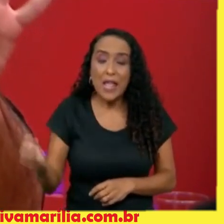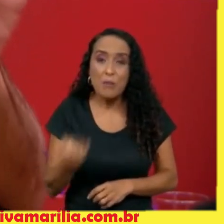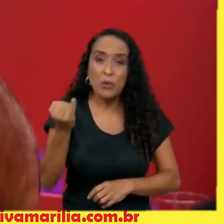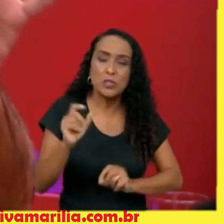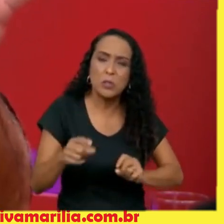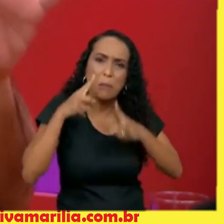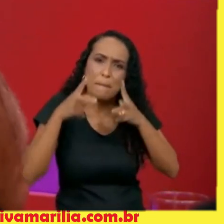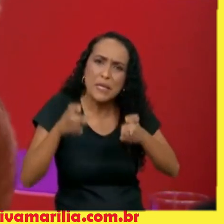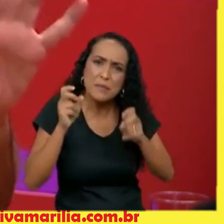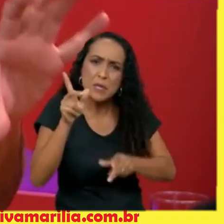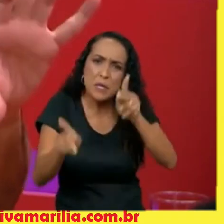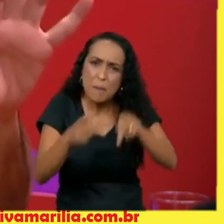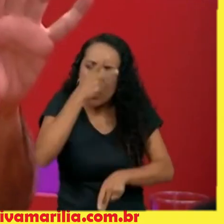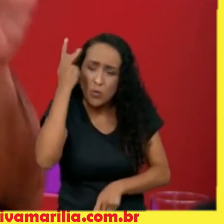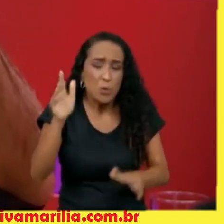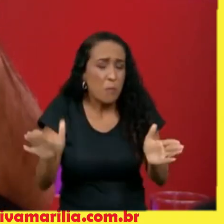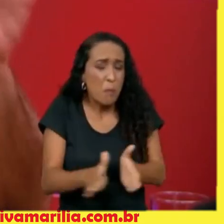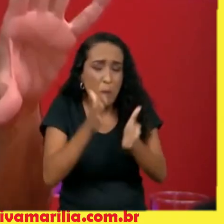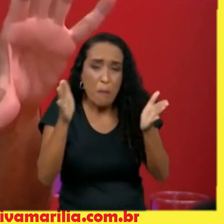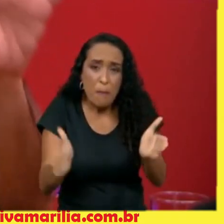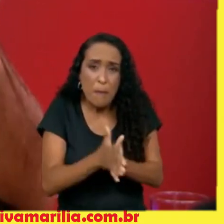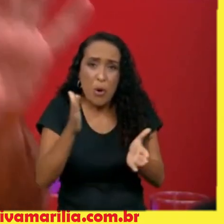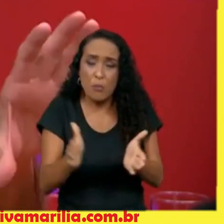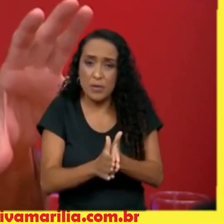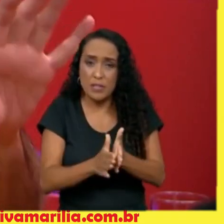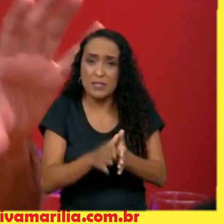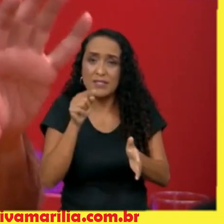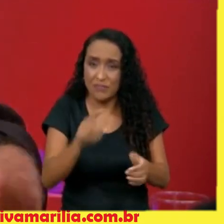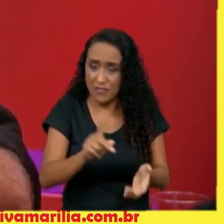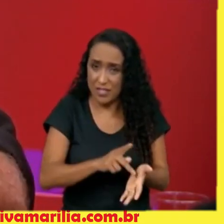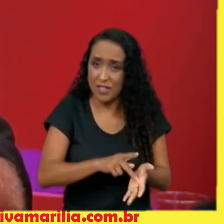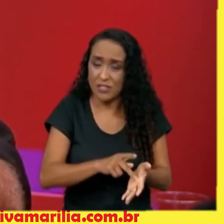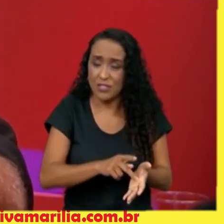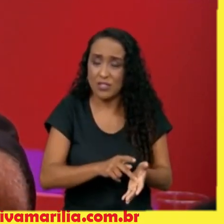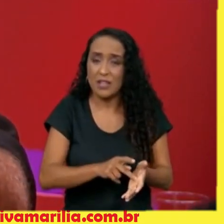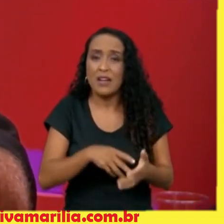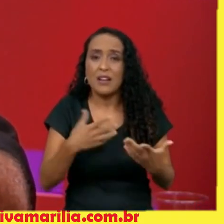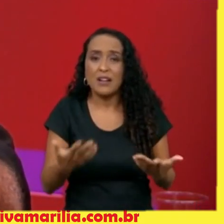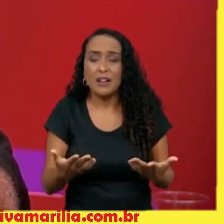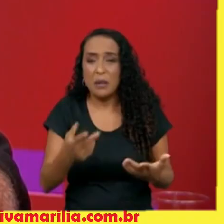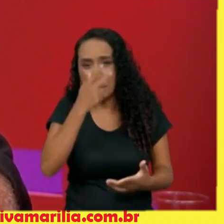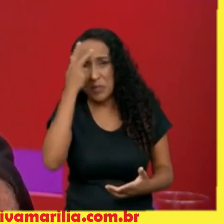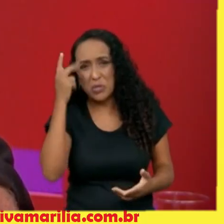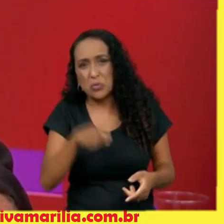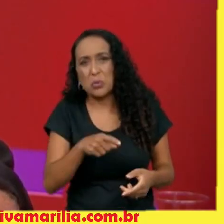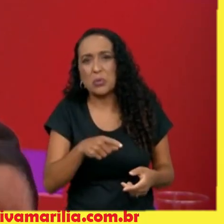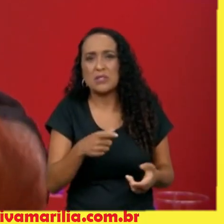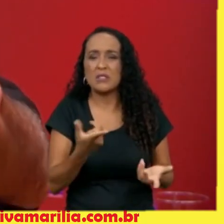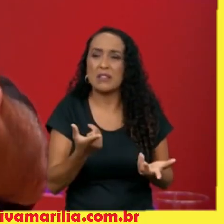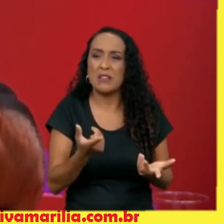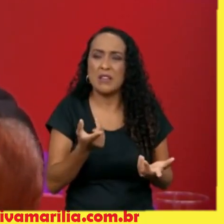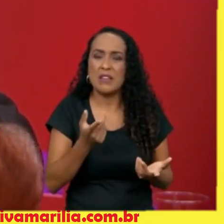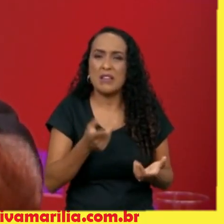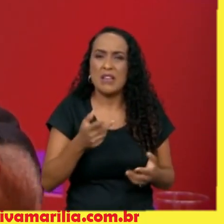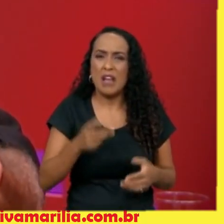você ver que são pessoas pobres de remediado, mas são pobres, né? Pessoas que passaram a vida nas sombras,